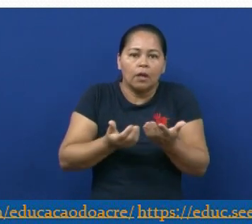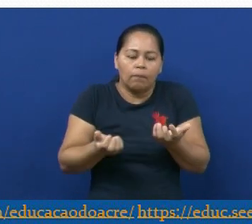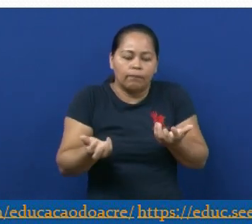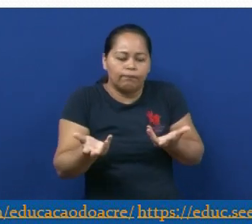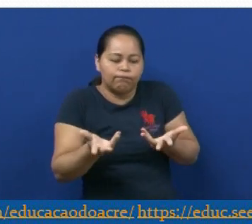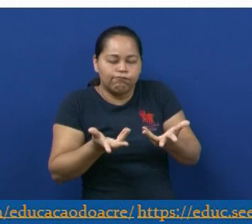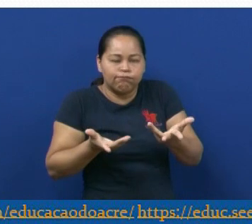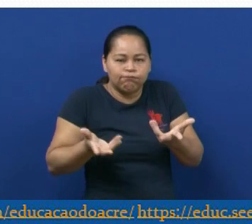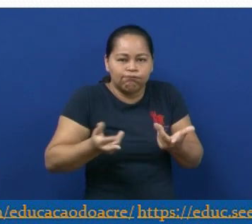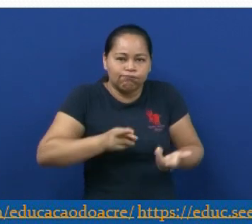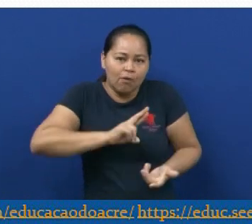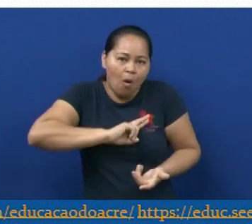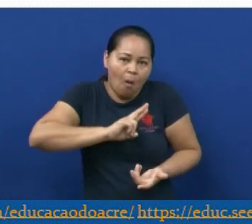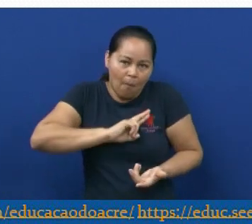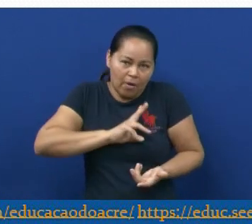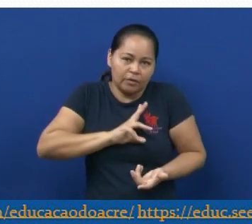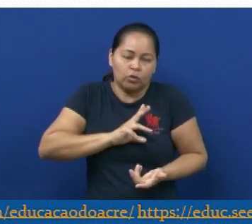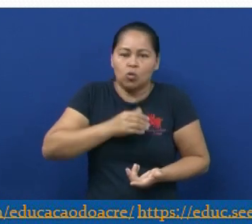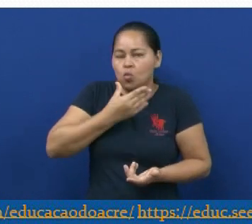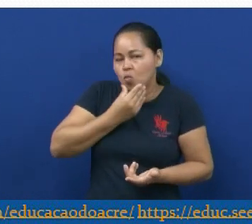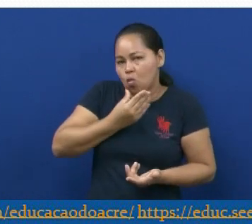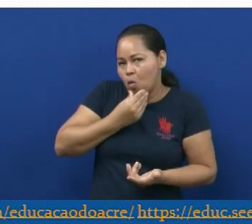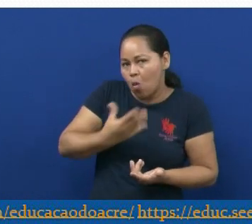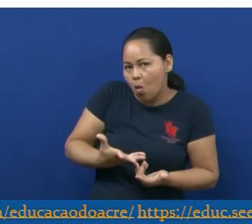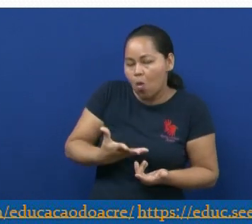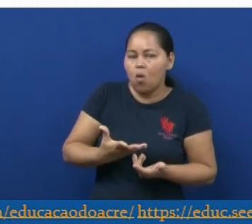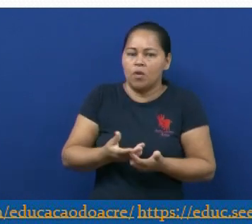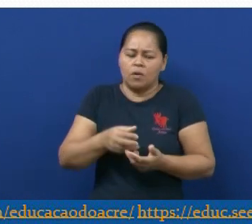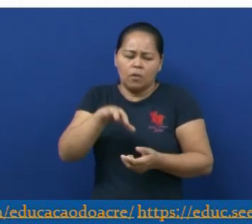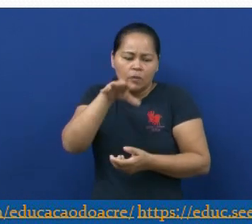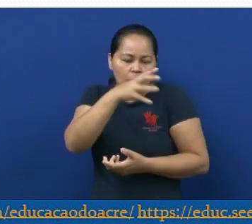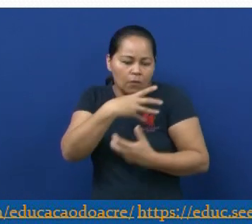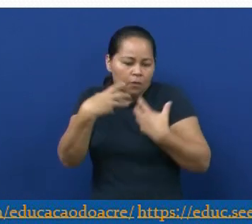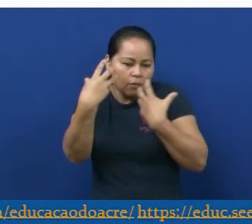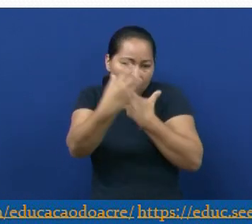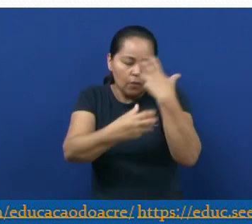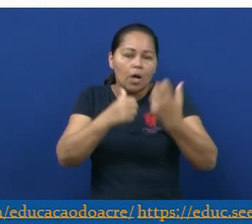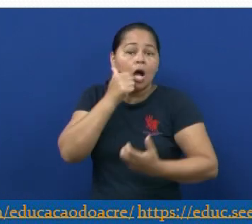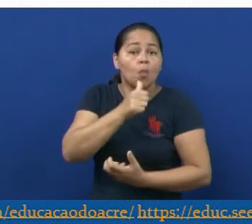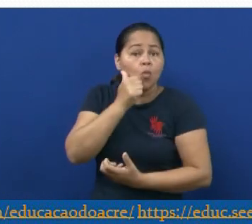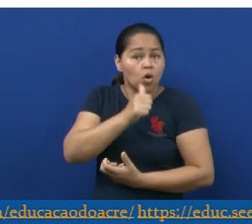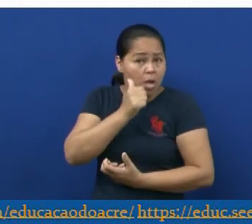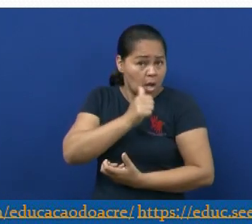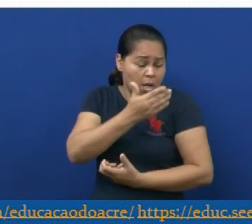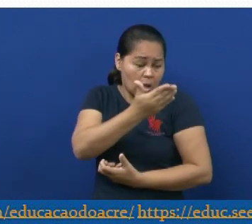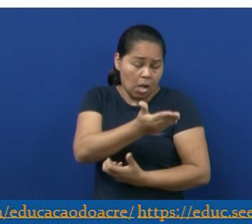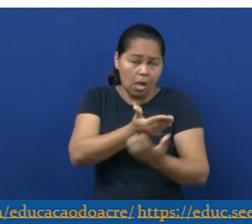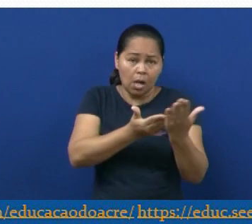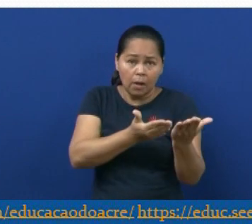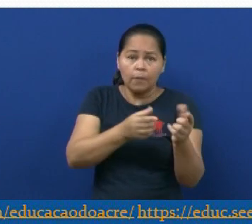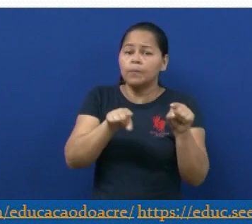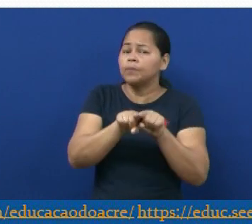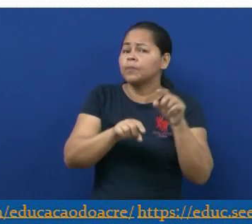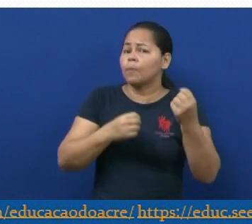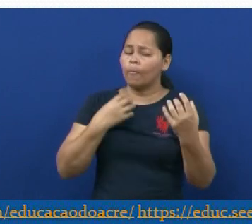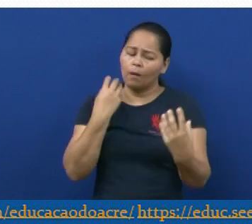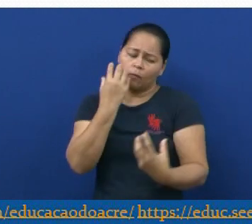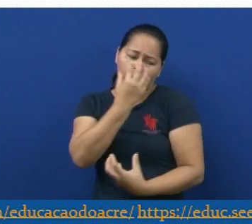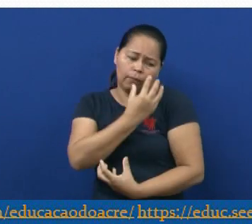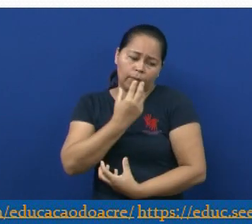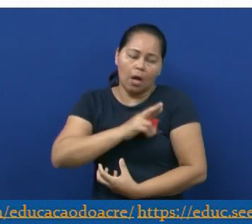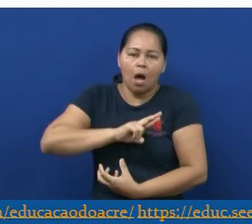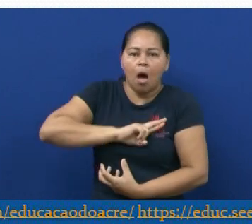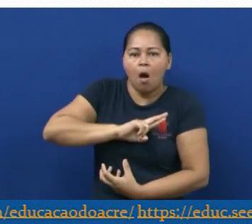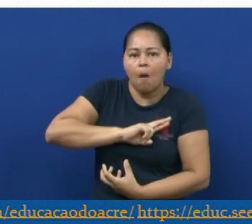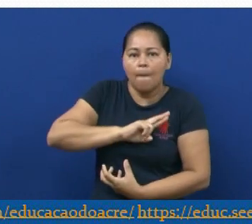romântico. Florentino Ariza é vislumbrado por uma moça chamada Fermina Daza. O amor romântico